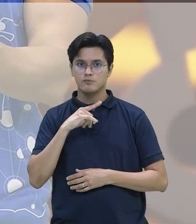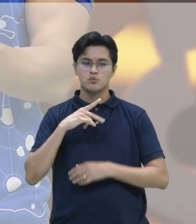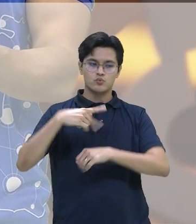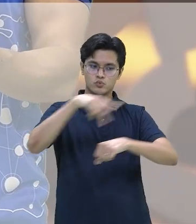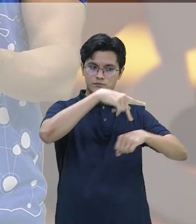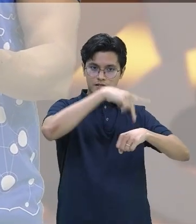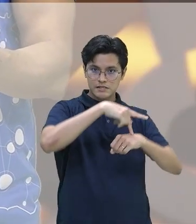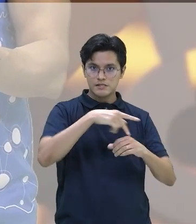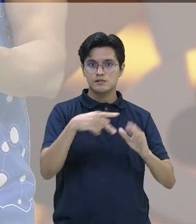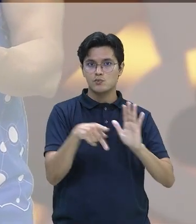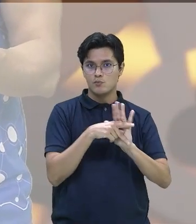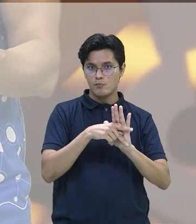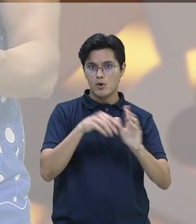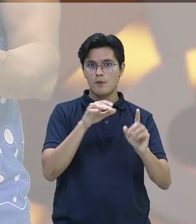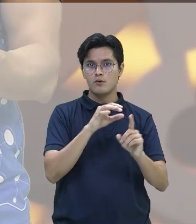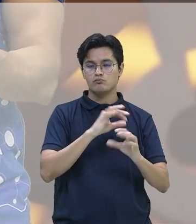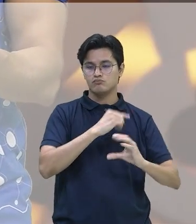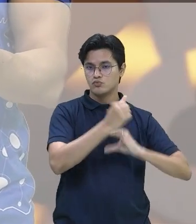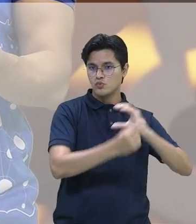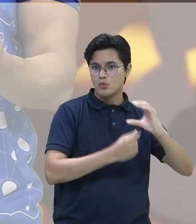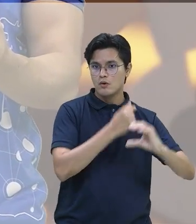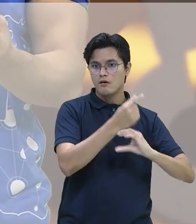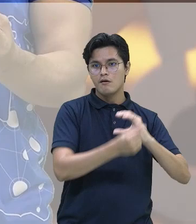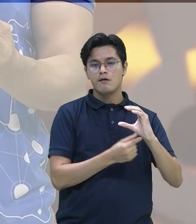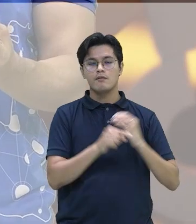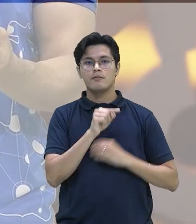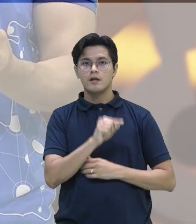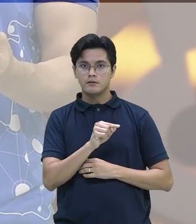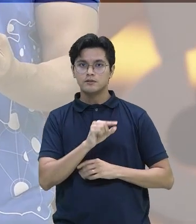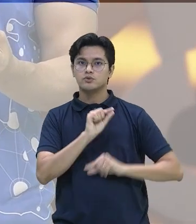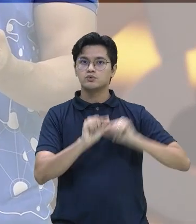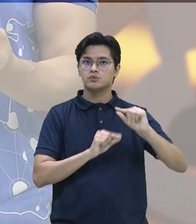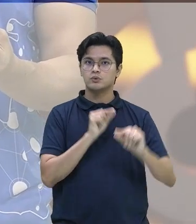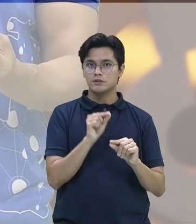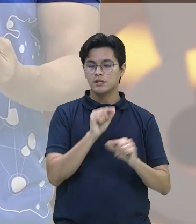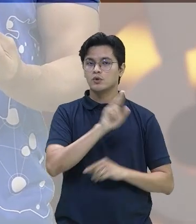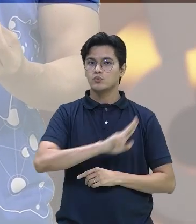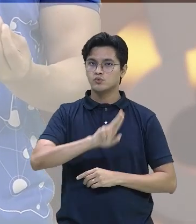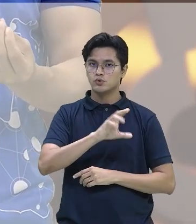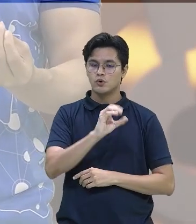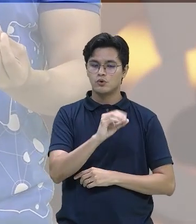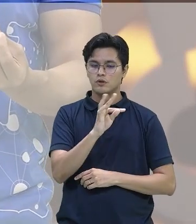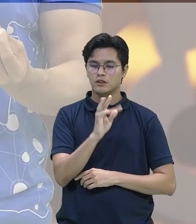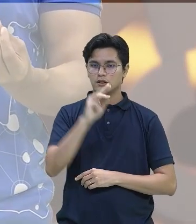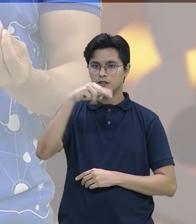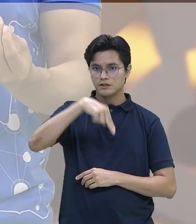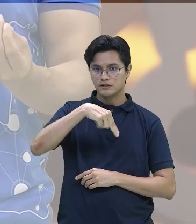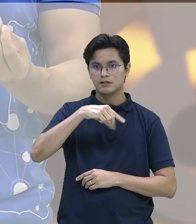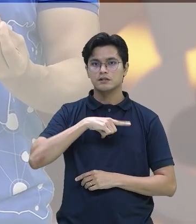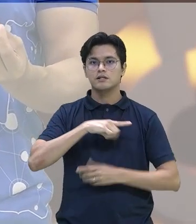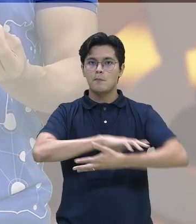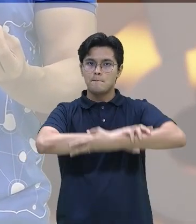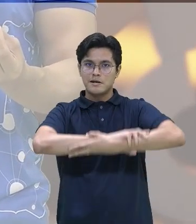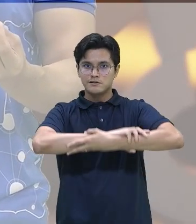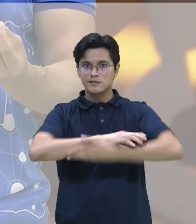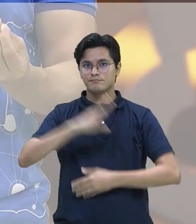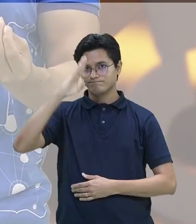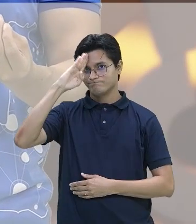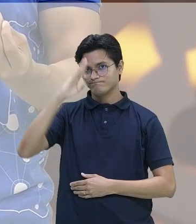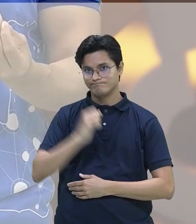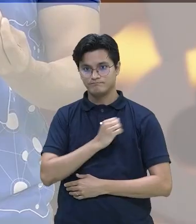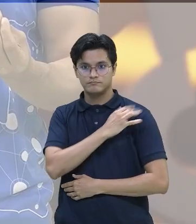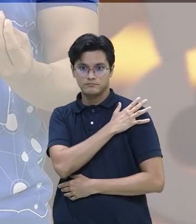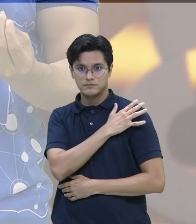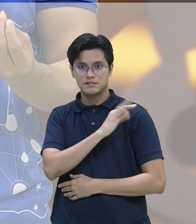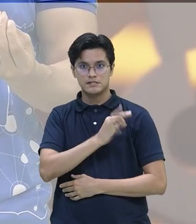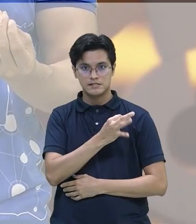todos, né? E aí a União Soviética, vendo os Estados Unidos fazendo isso, pensou: vamos criar algo também parecido, né? Afinal de contas, a